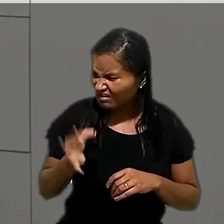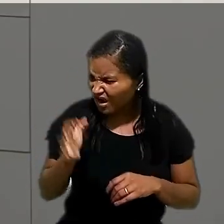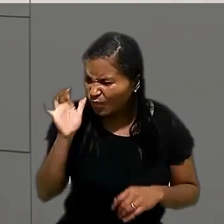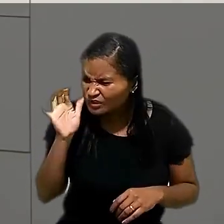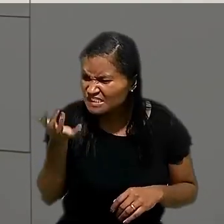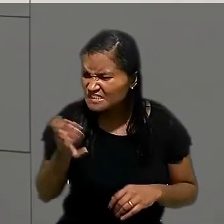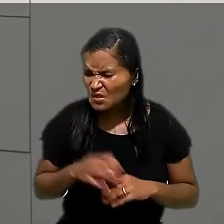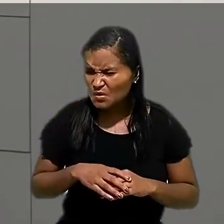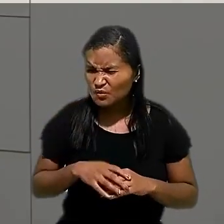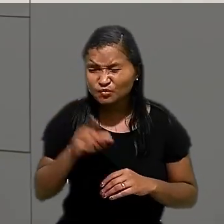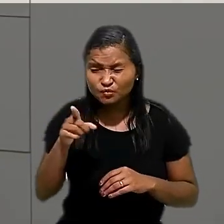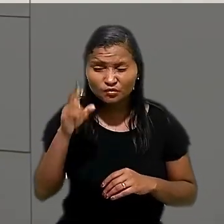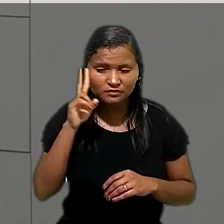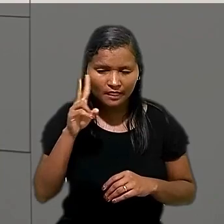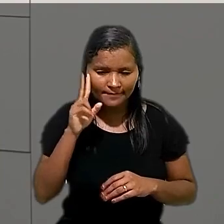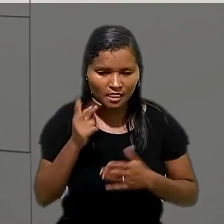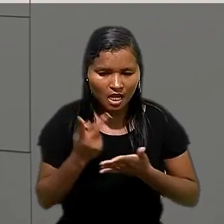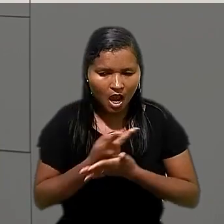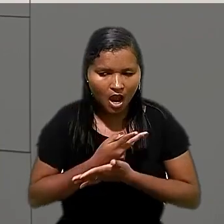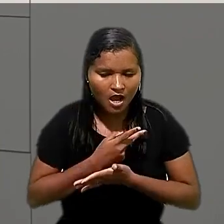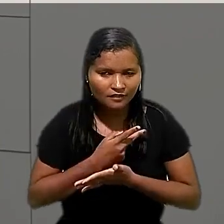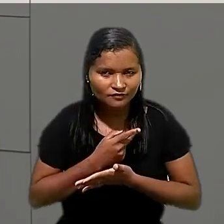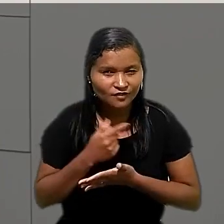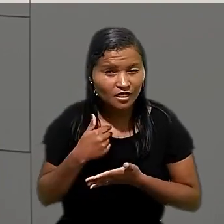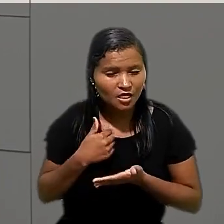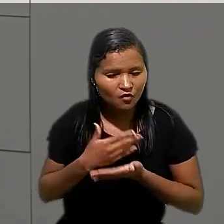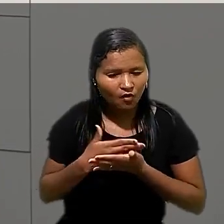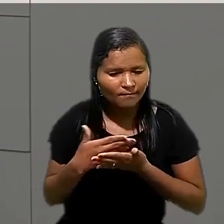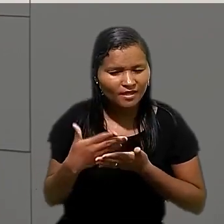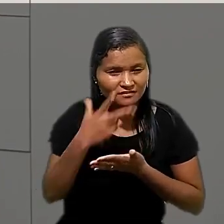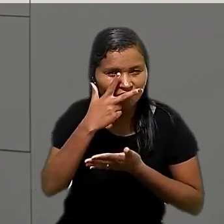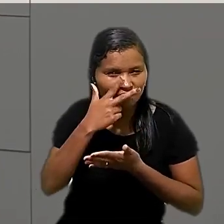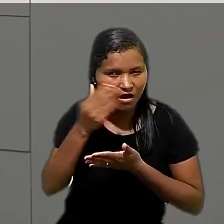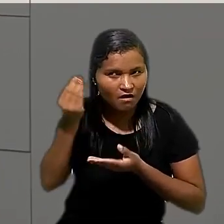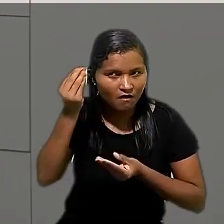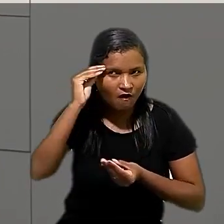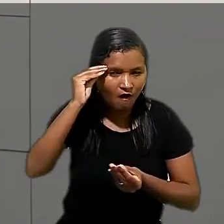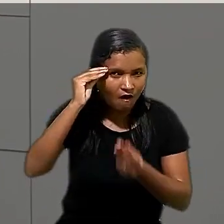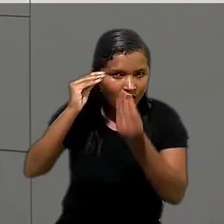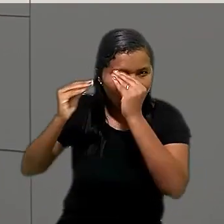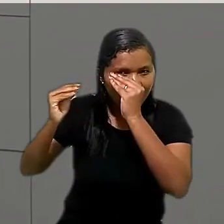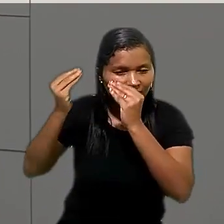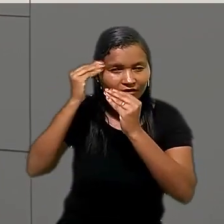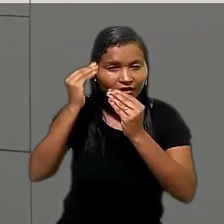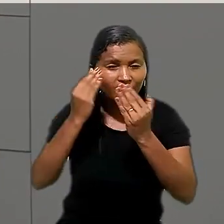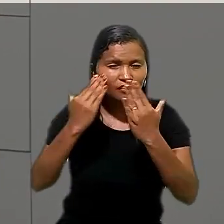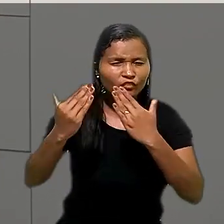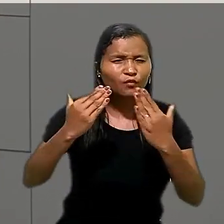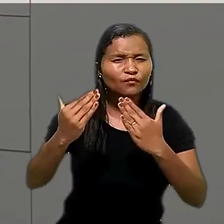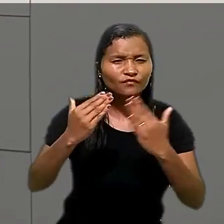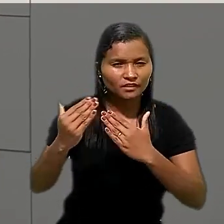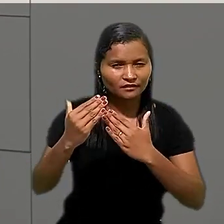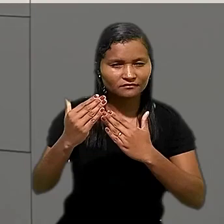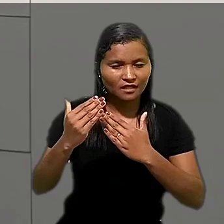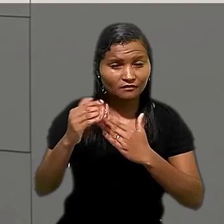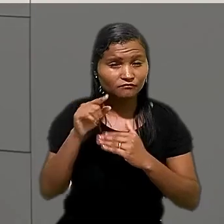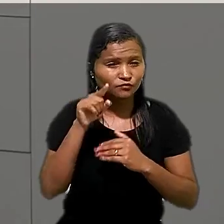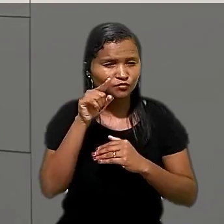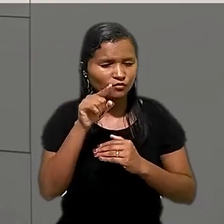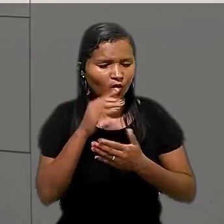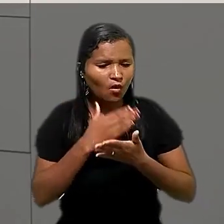isso aconteceu mesmo você não está lembrando errado e eu começo a plantar essas dúvidas na sua cabeça de forma